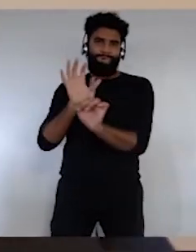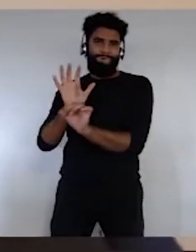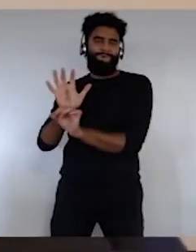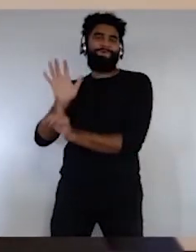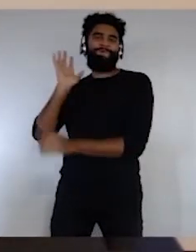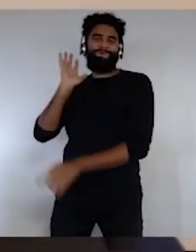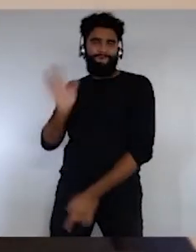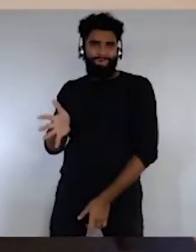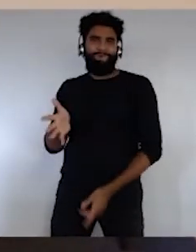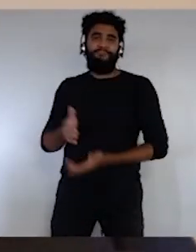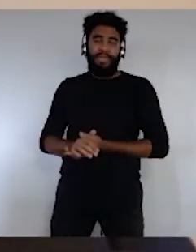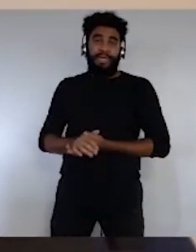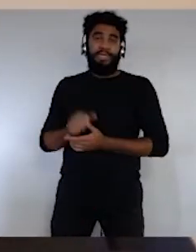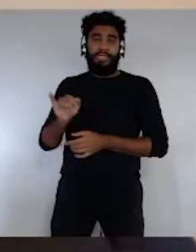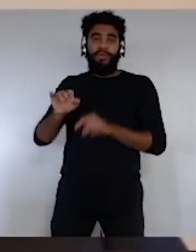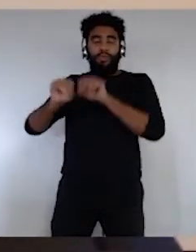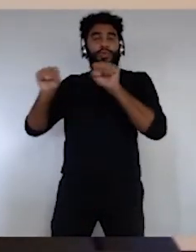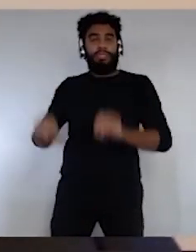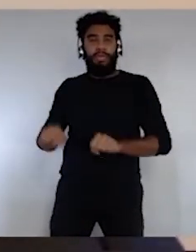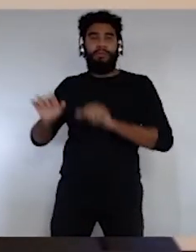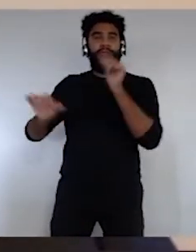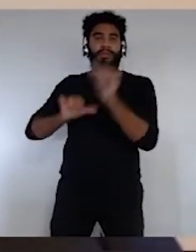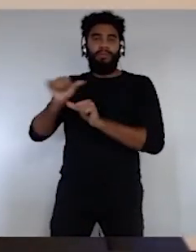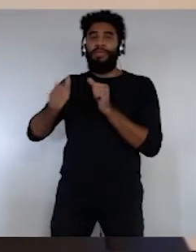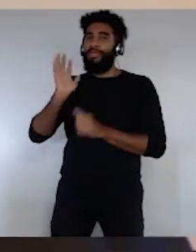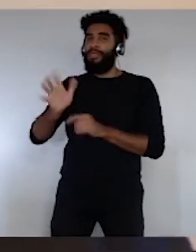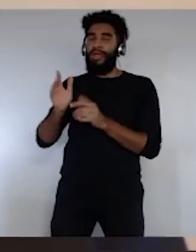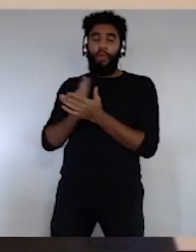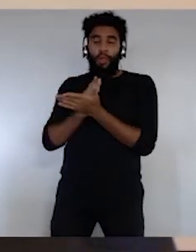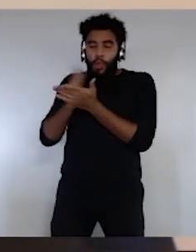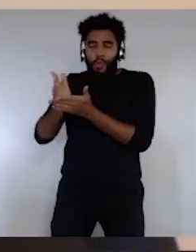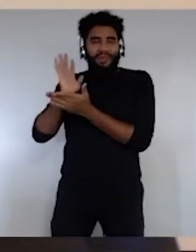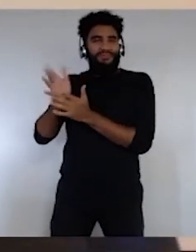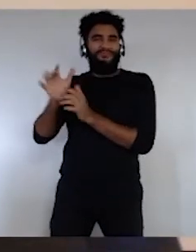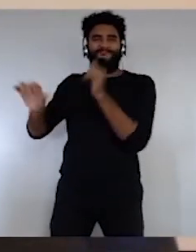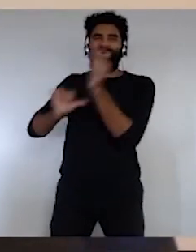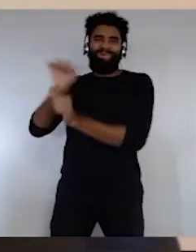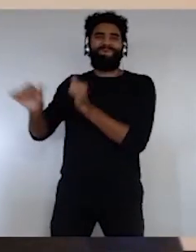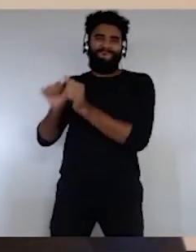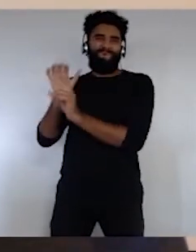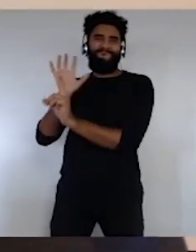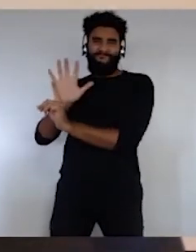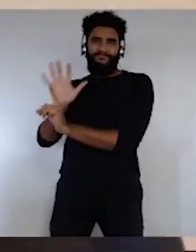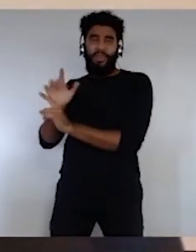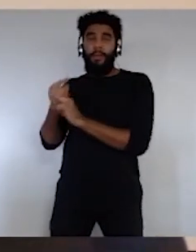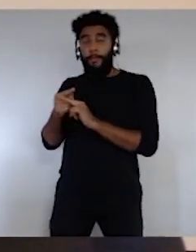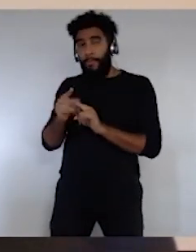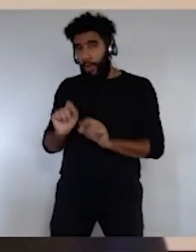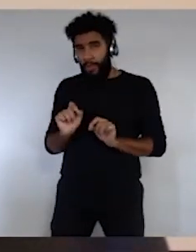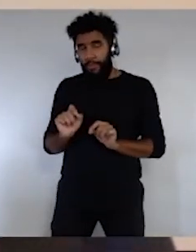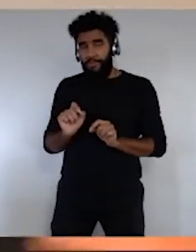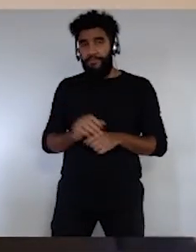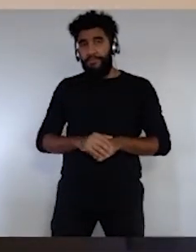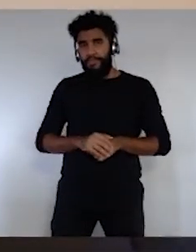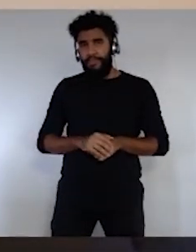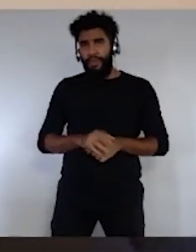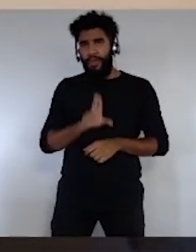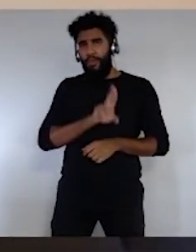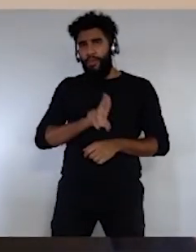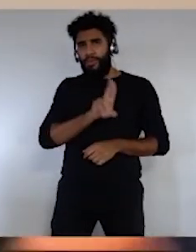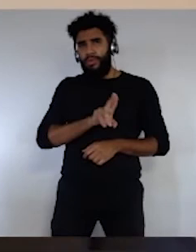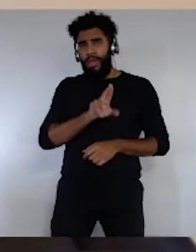grau e caber recurso é uma coisa um pouco estranha para nós advogados, porque o conceito de